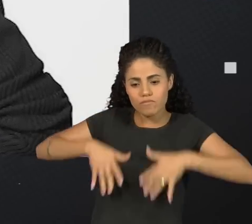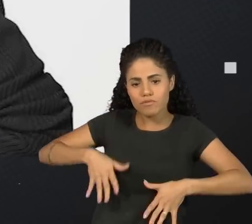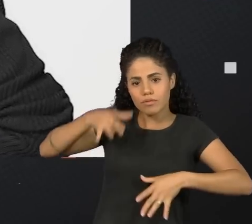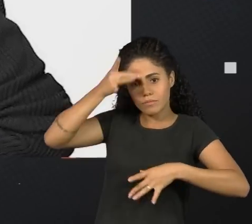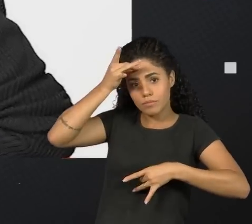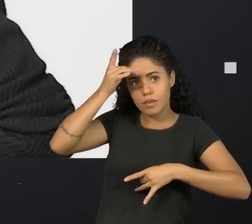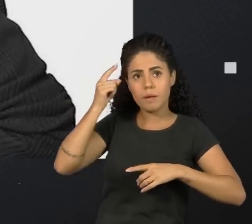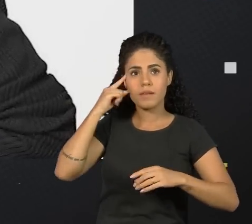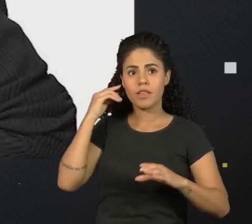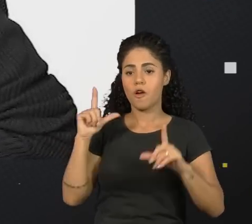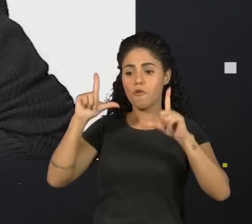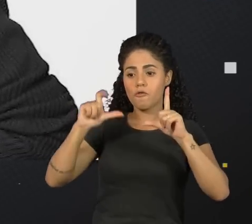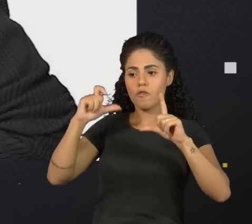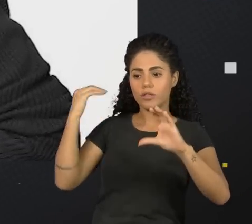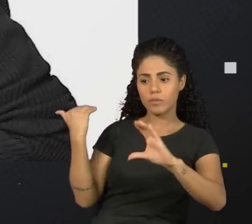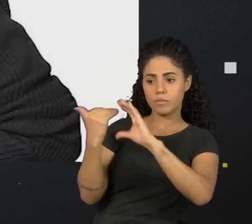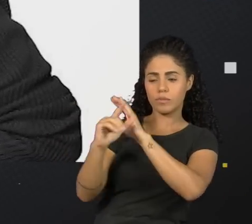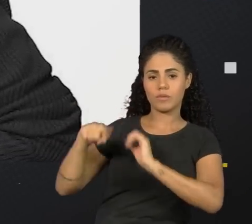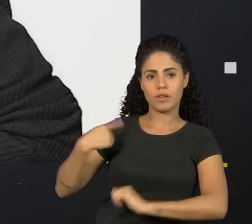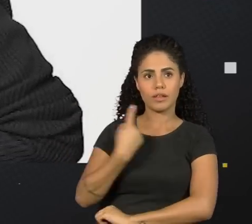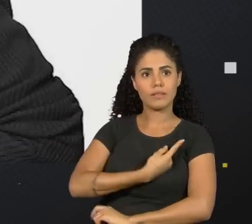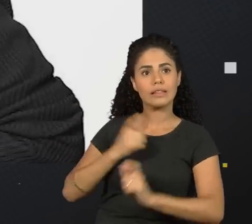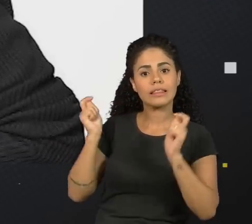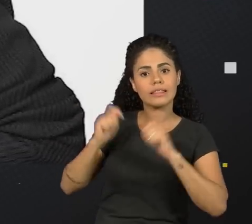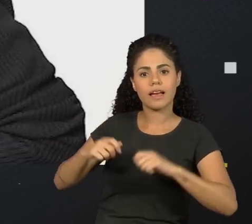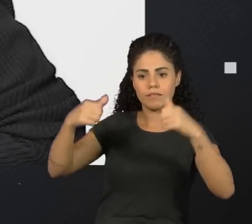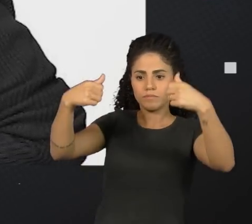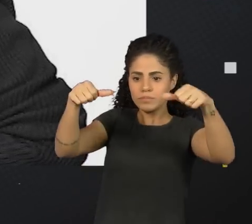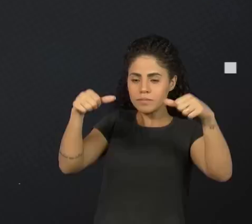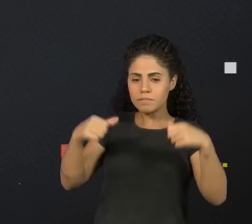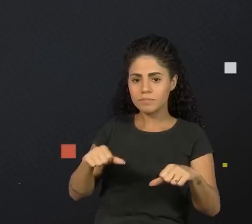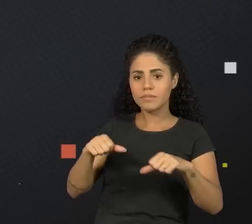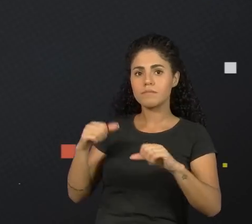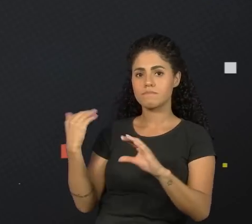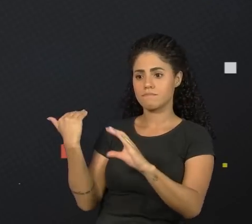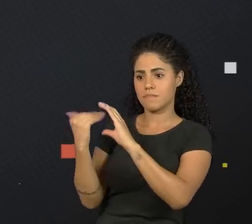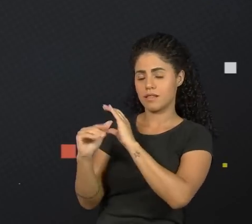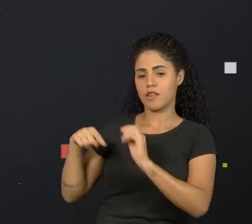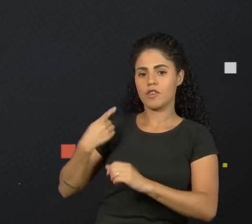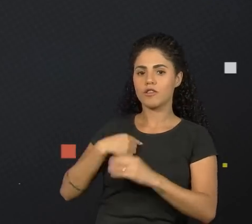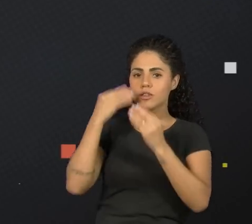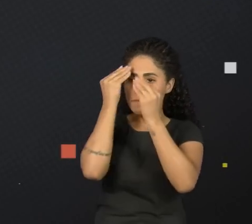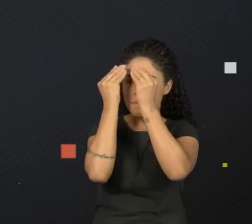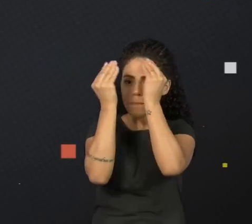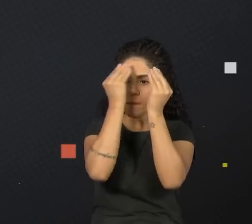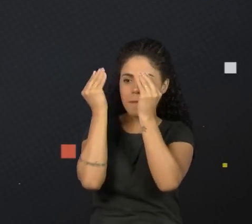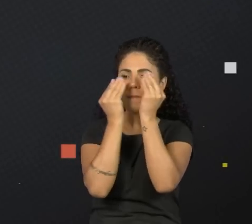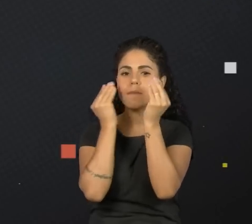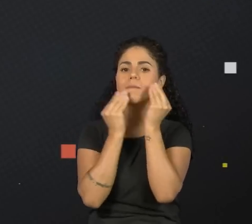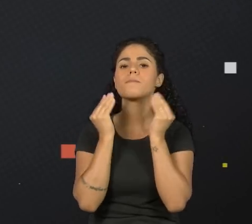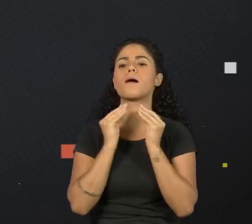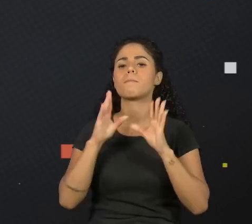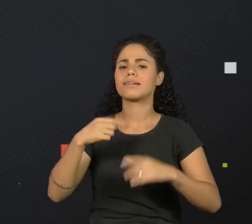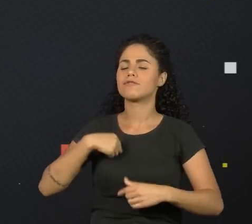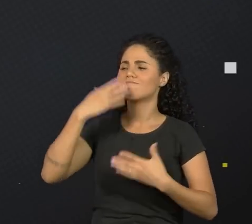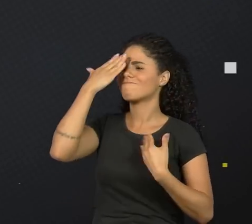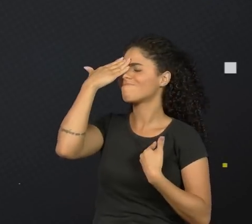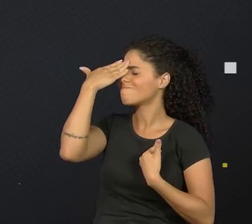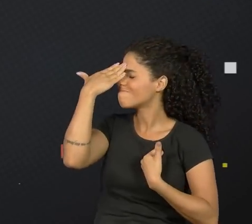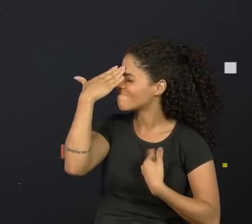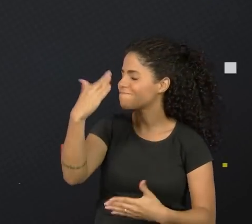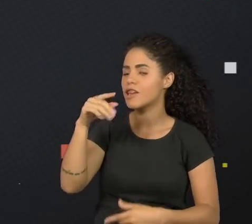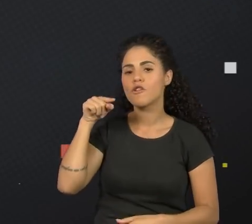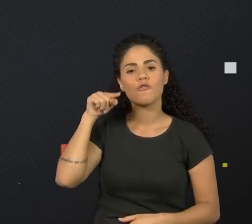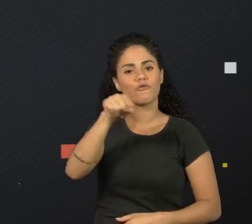uma foto do nosso possível cartaz, da nossa maquiagem, mas eu só tenho a agradecer pra você. Você